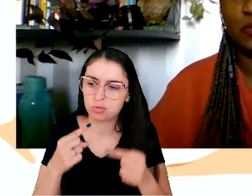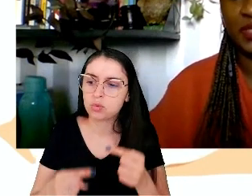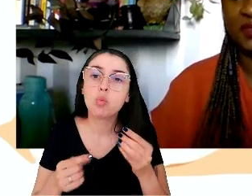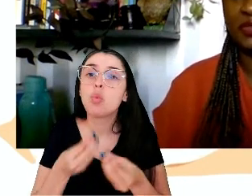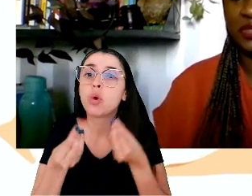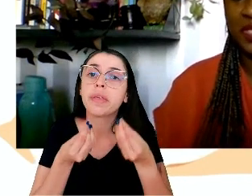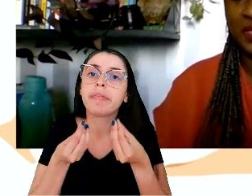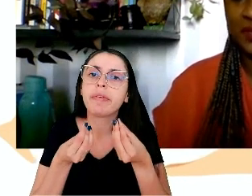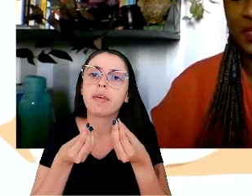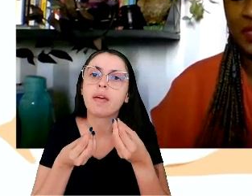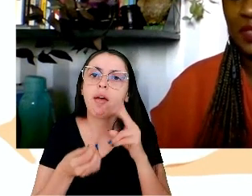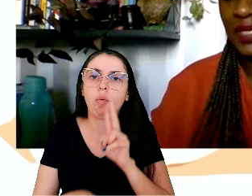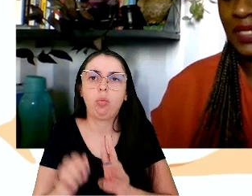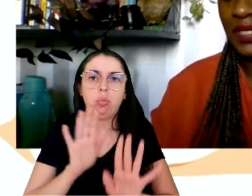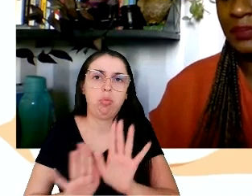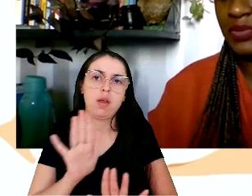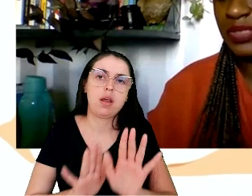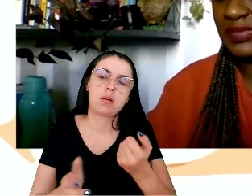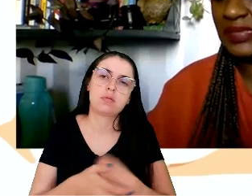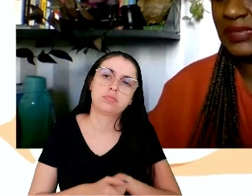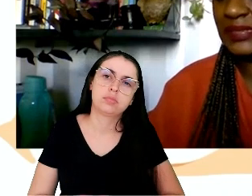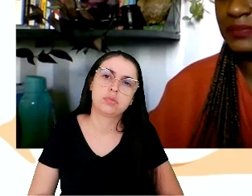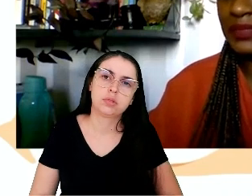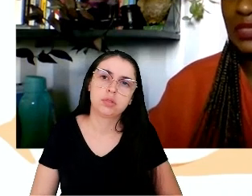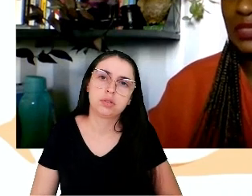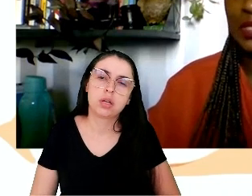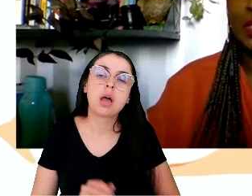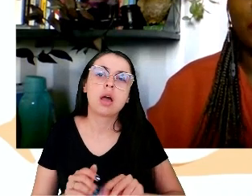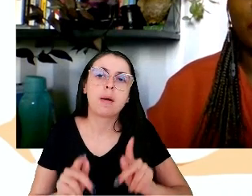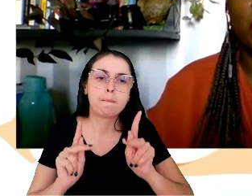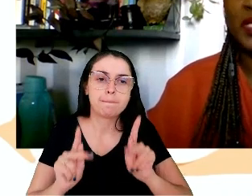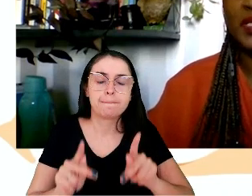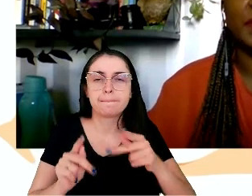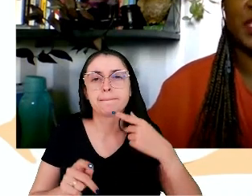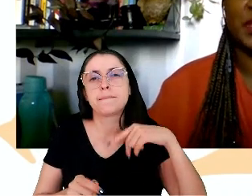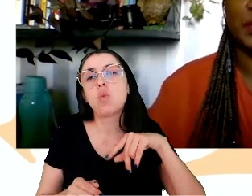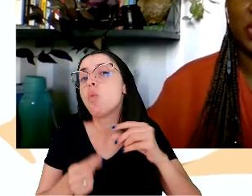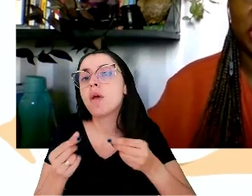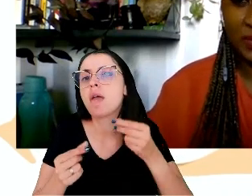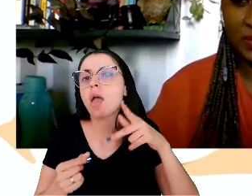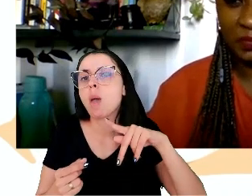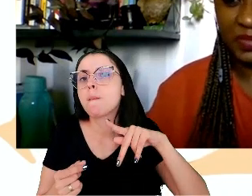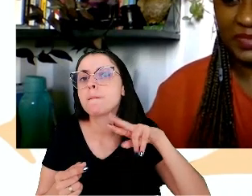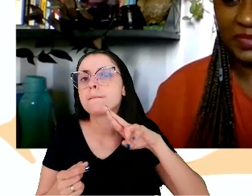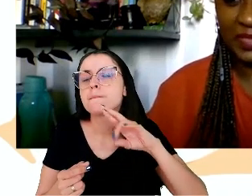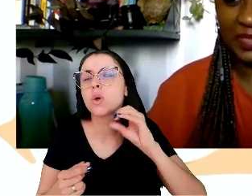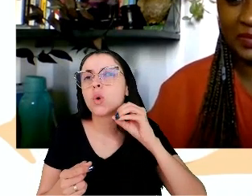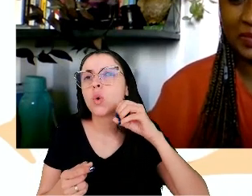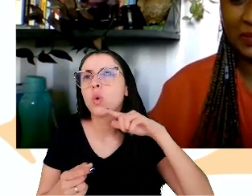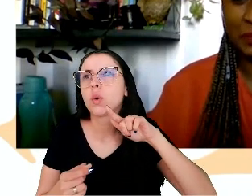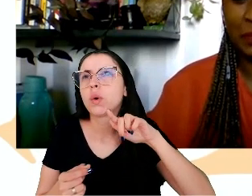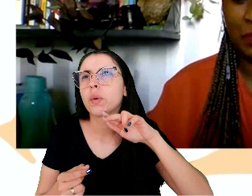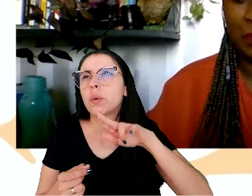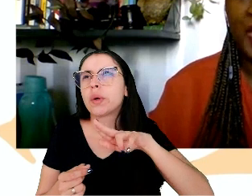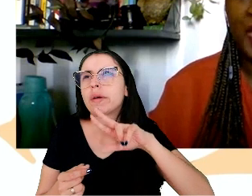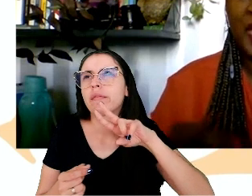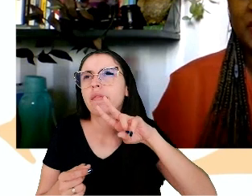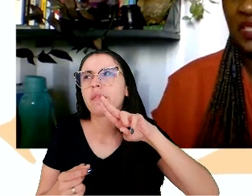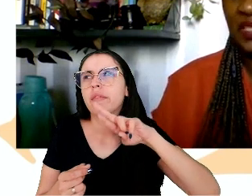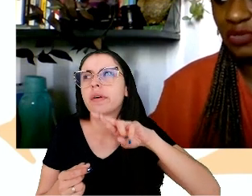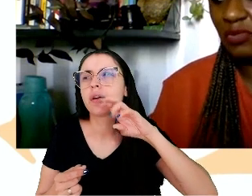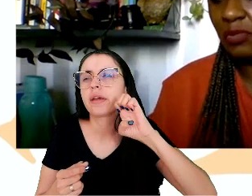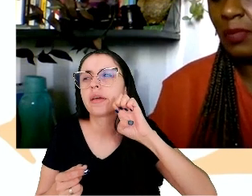ser conservador e o que é ser progressista, pouquíssimas políticas públicas são pensadas,